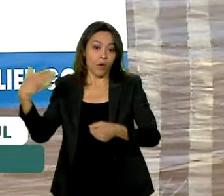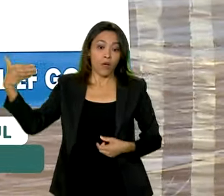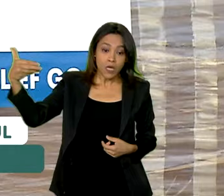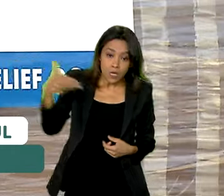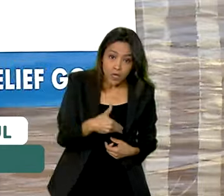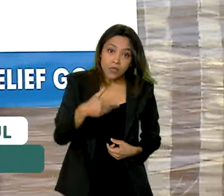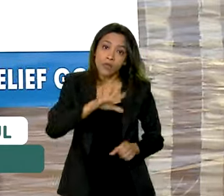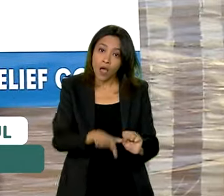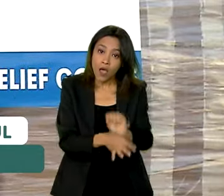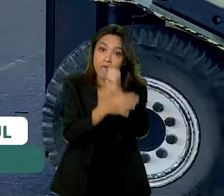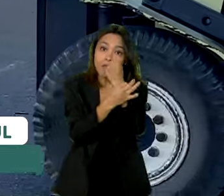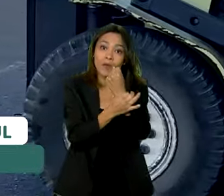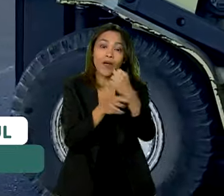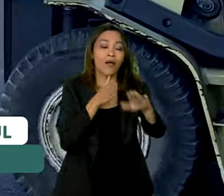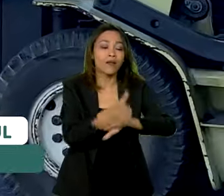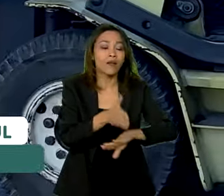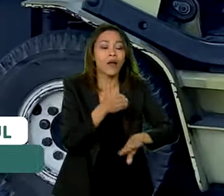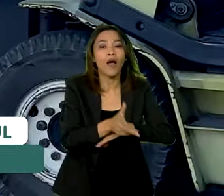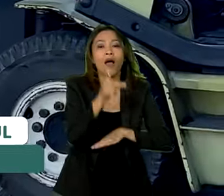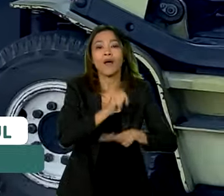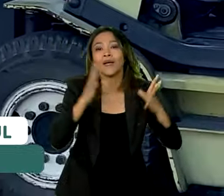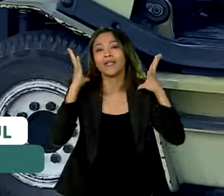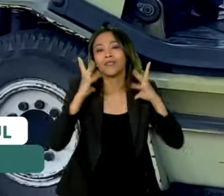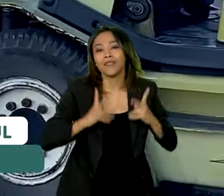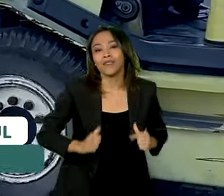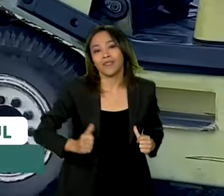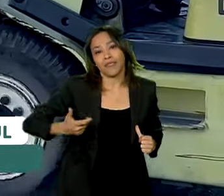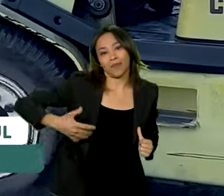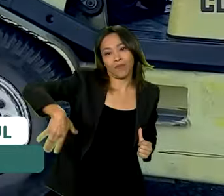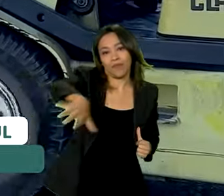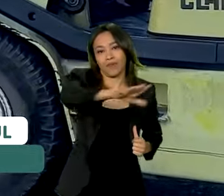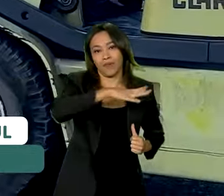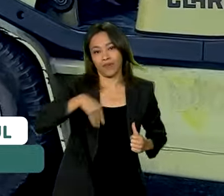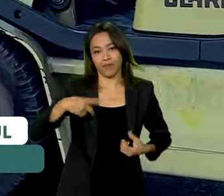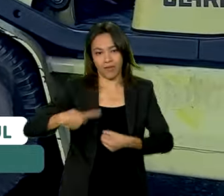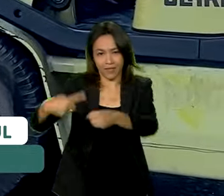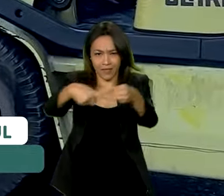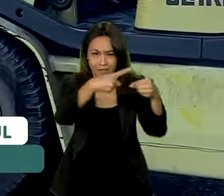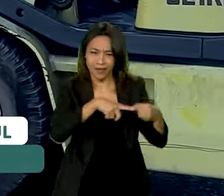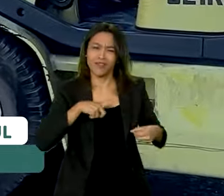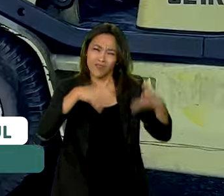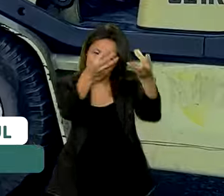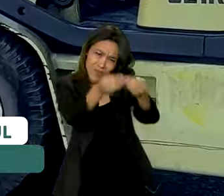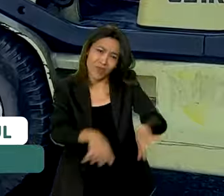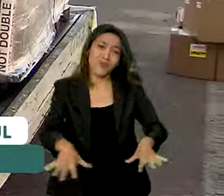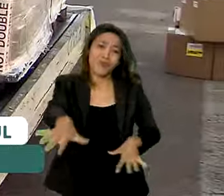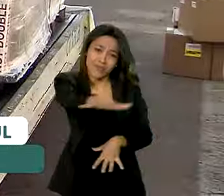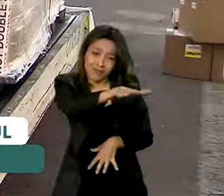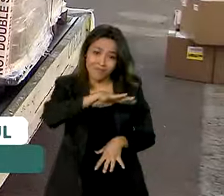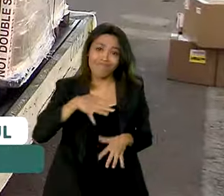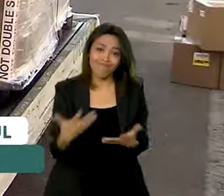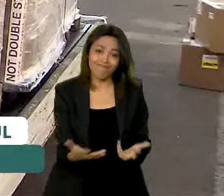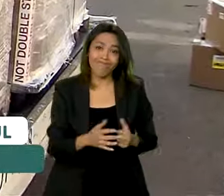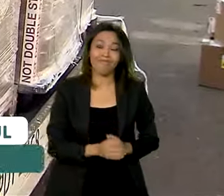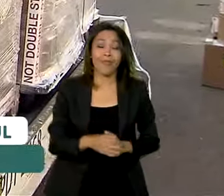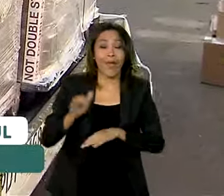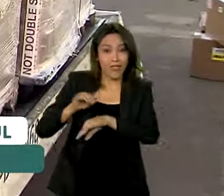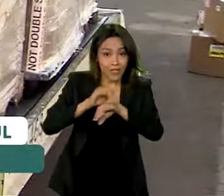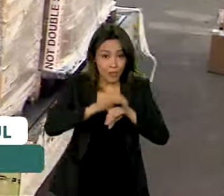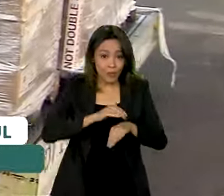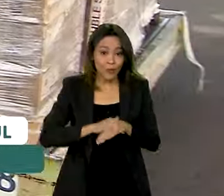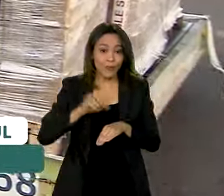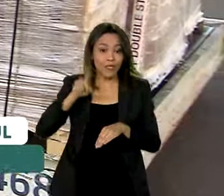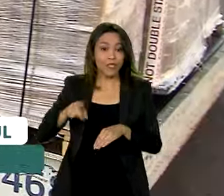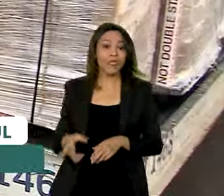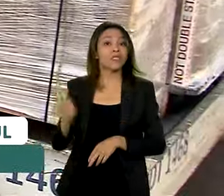de garantir o acesso à água potável para as comunidades afetadas pelas enchentes. A iniciativa foi realizada